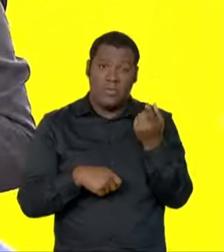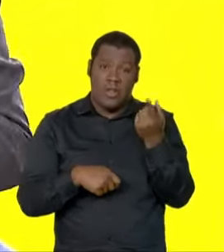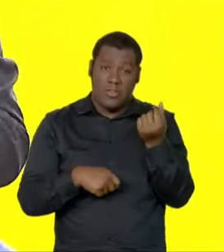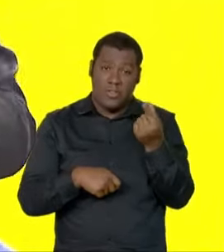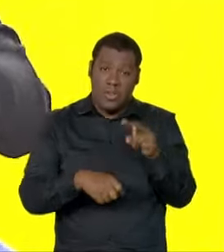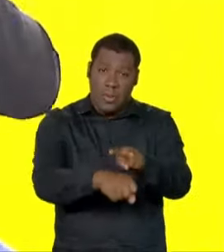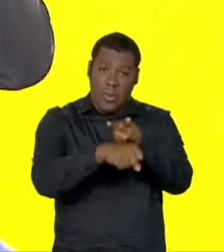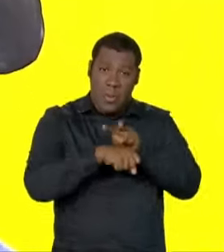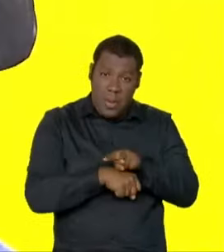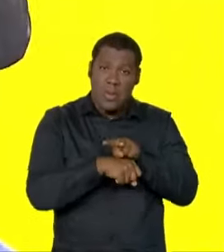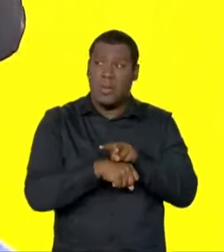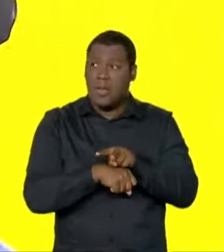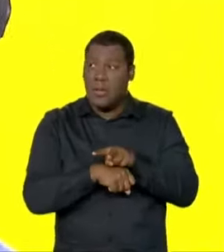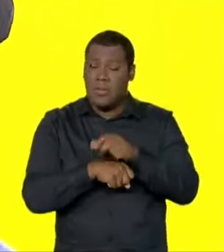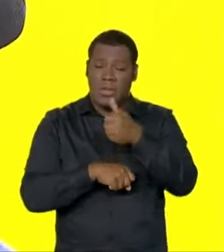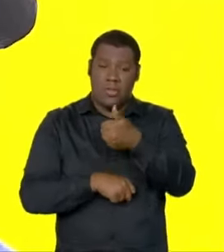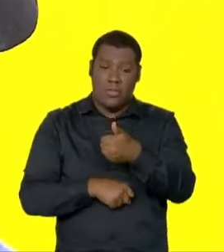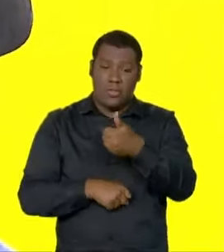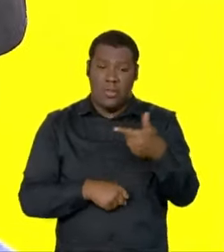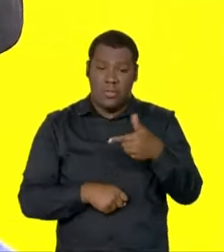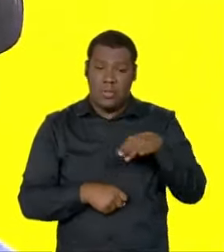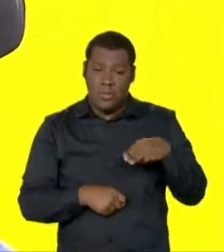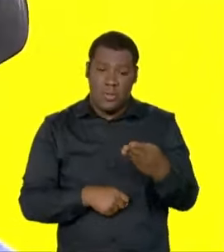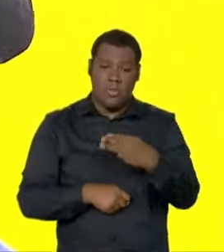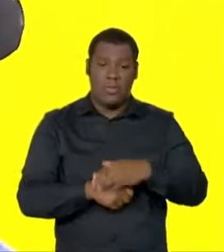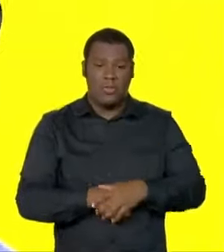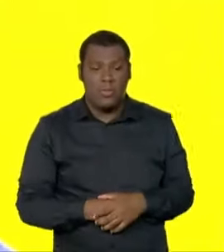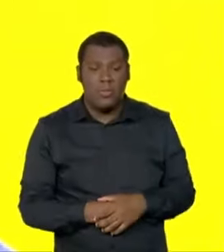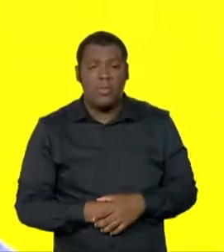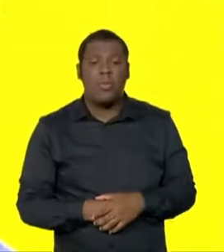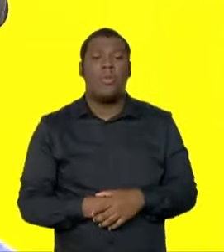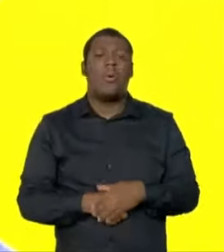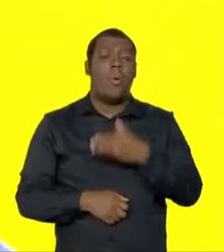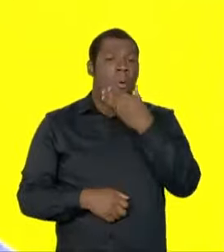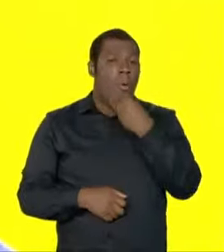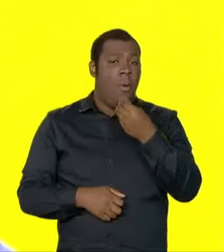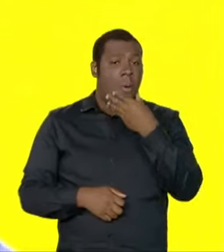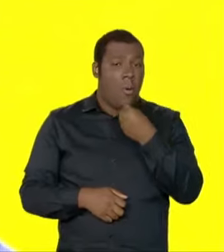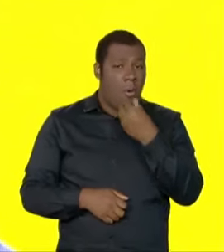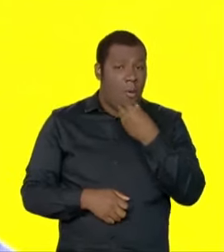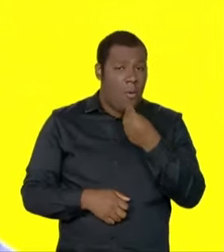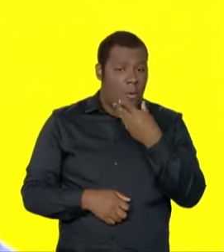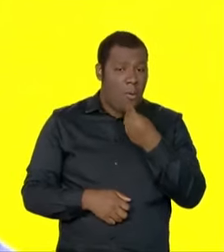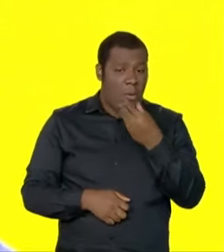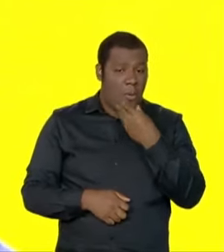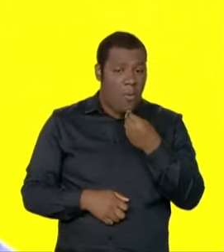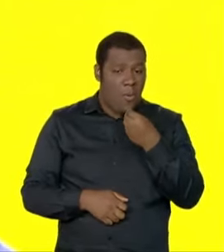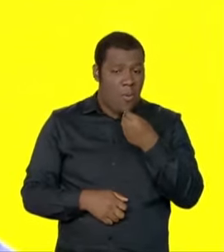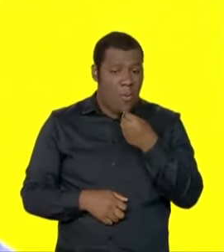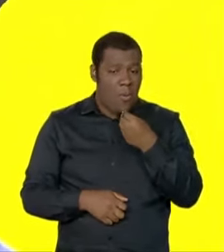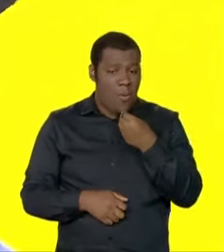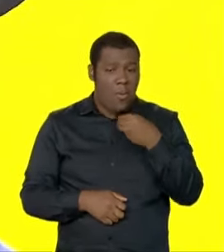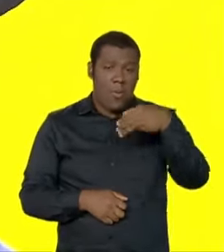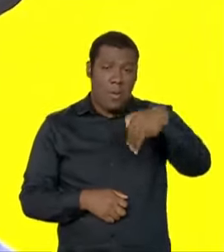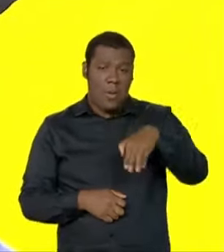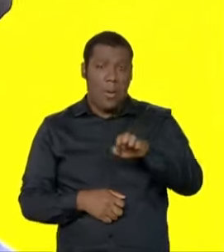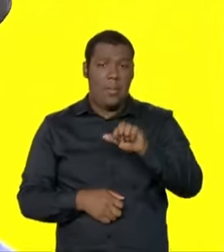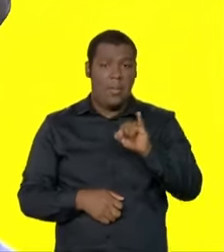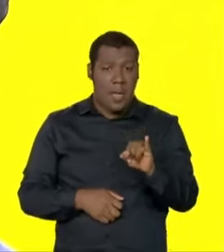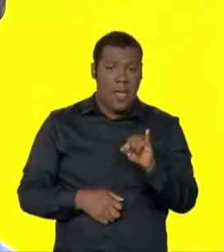isso hoje, porque os homens vão poder levantar 30% do seu faturamento do seu MEI